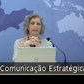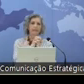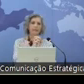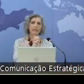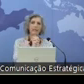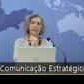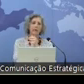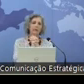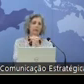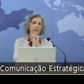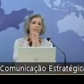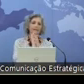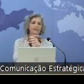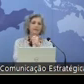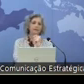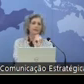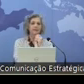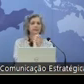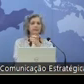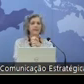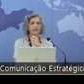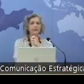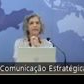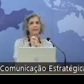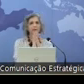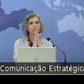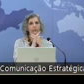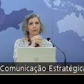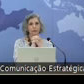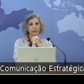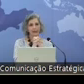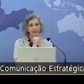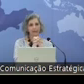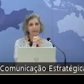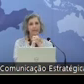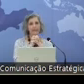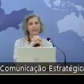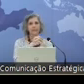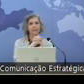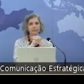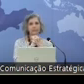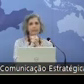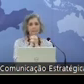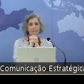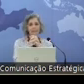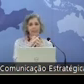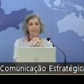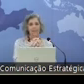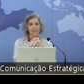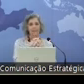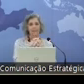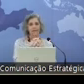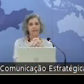E aí e o percentual de gestantes agora em relação à cobertura de tarde a gente tem que chamar atenção